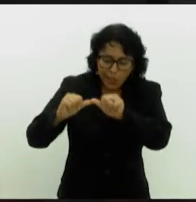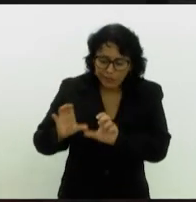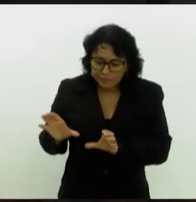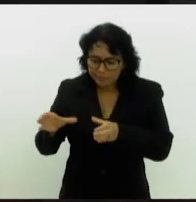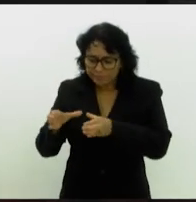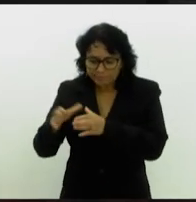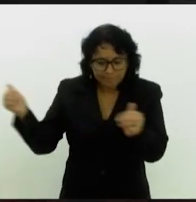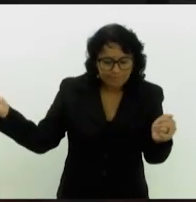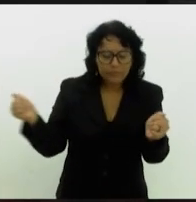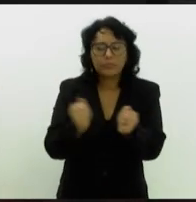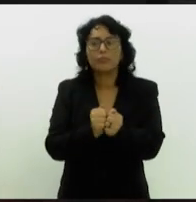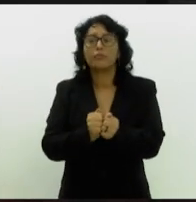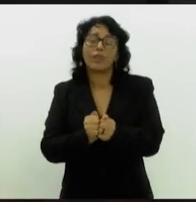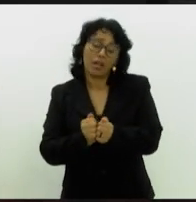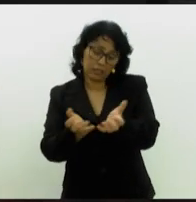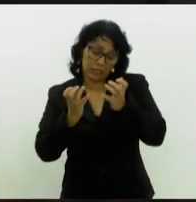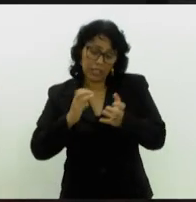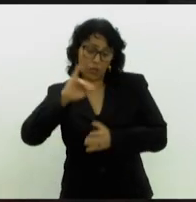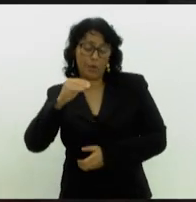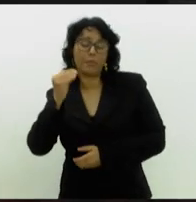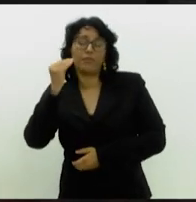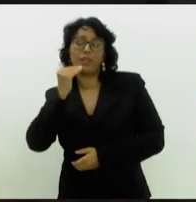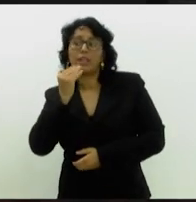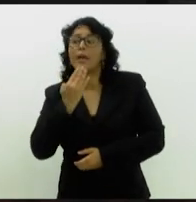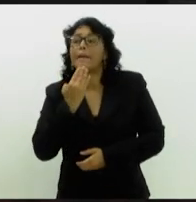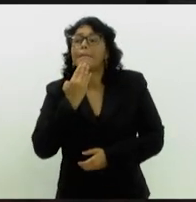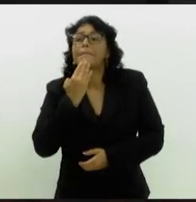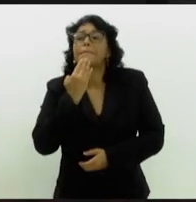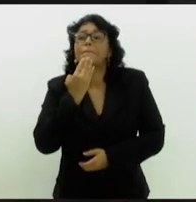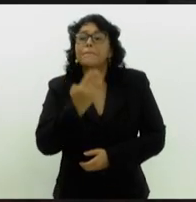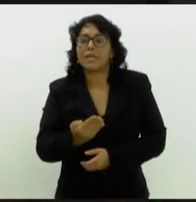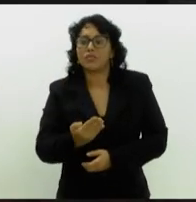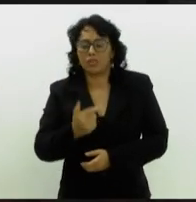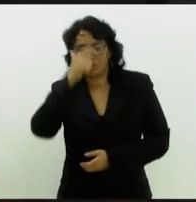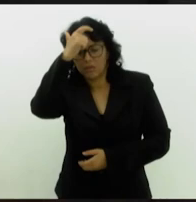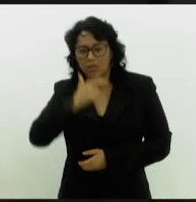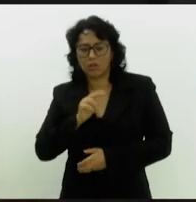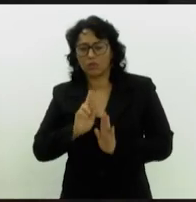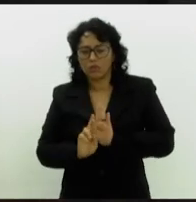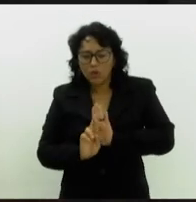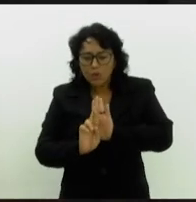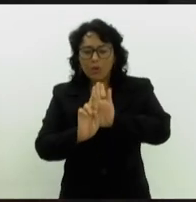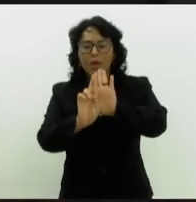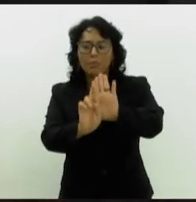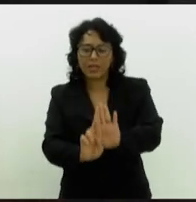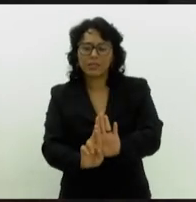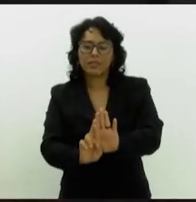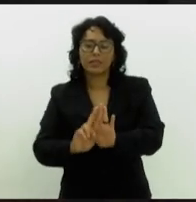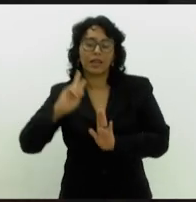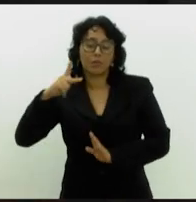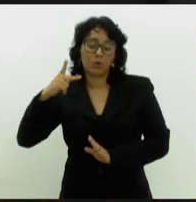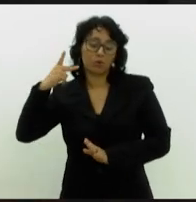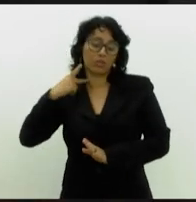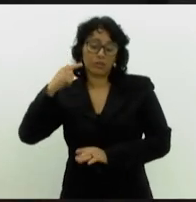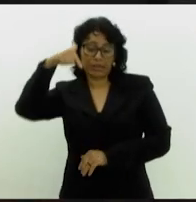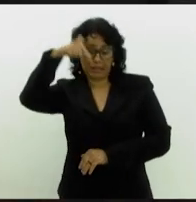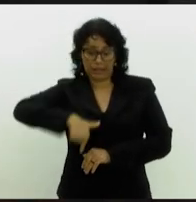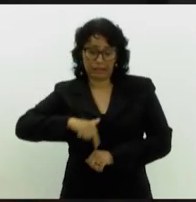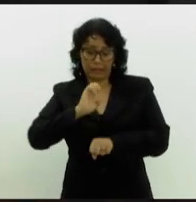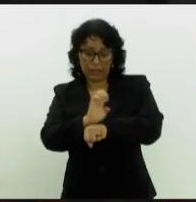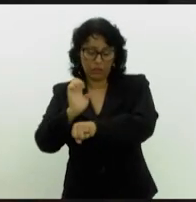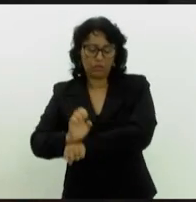aproveitar e pedir que a gente faça eu estou representando vou estar representando a procuradoria do Rio de